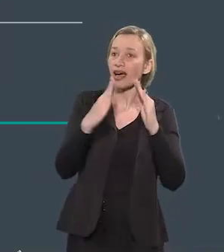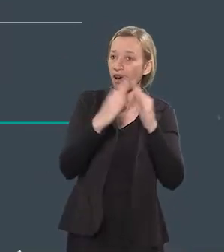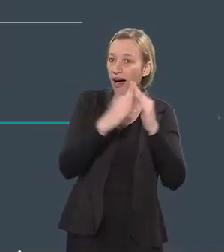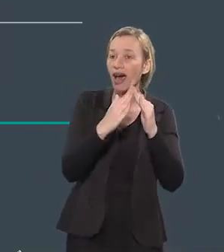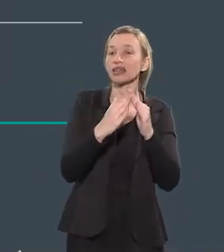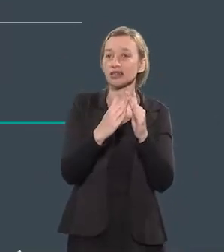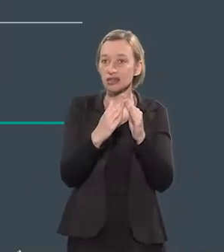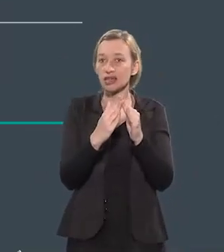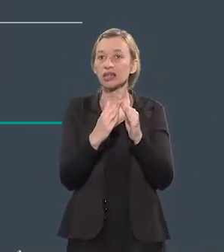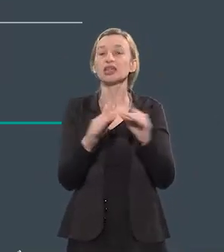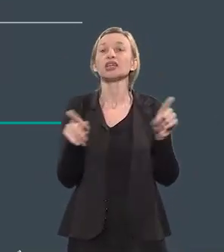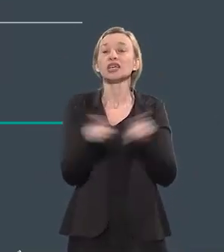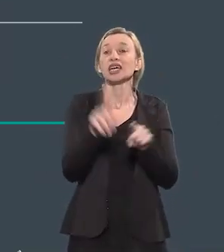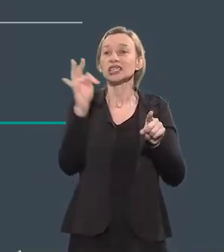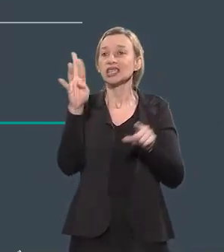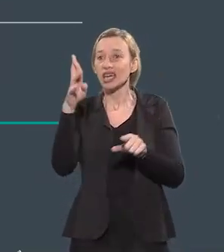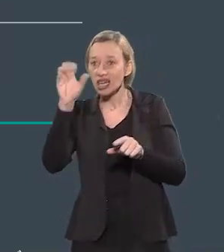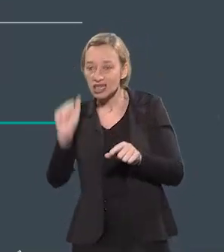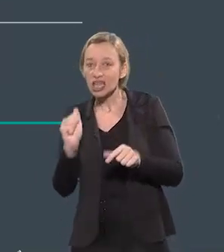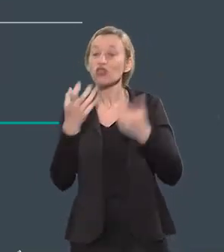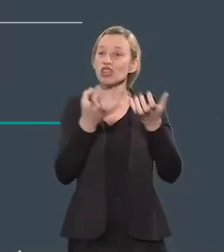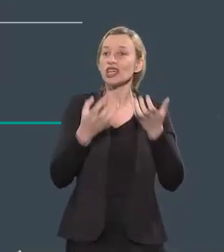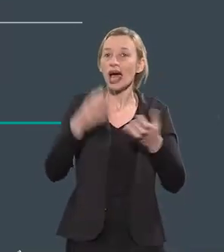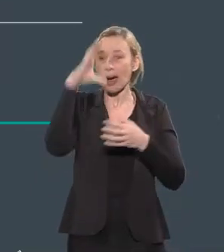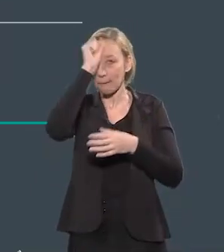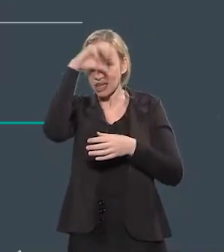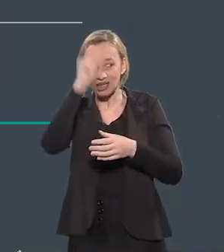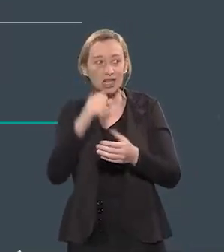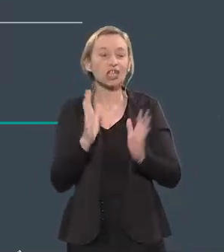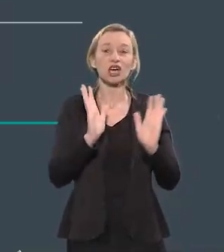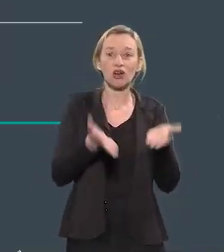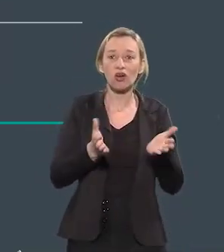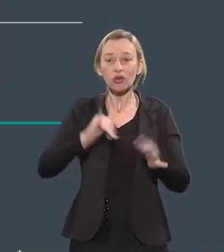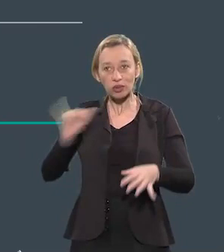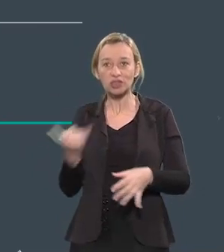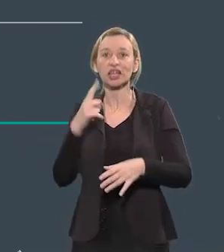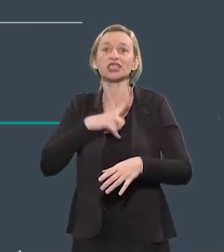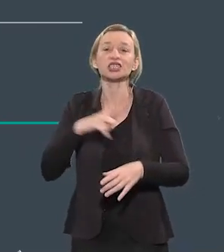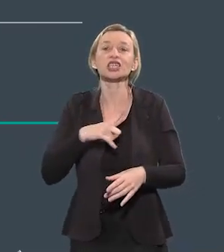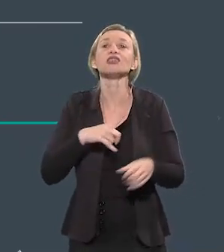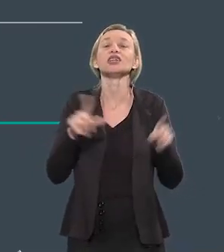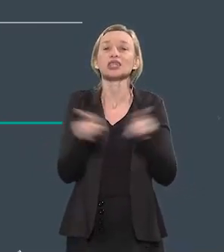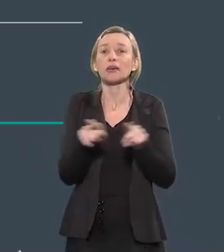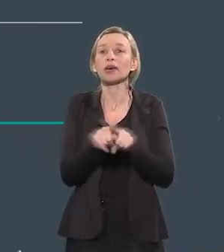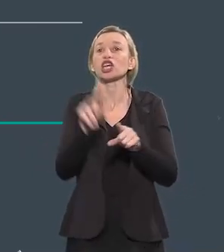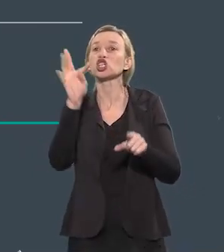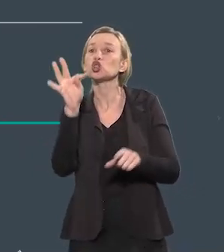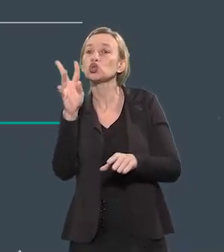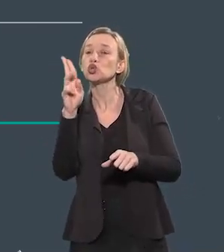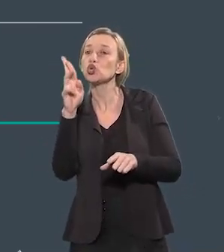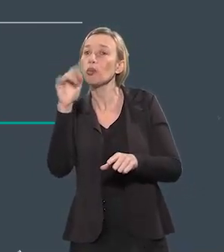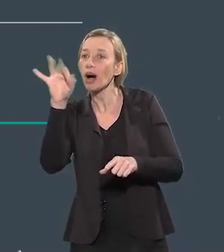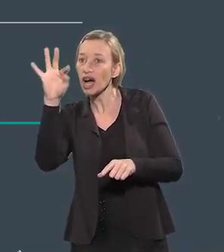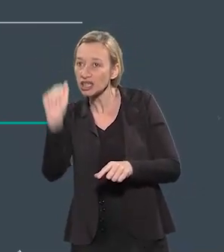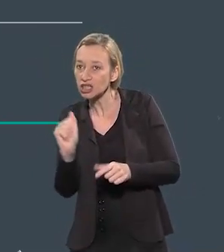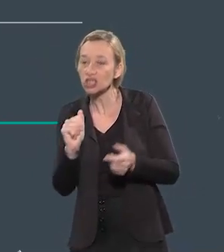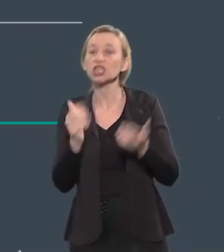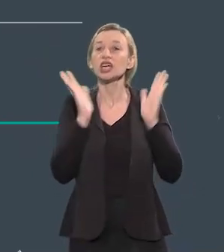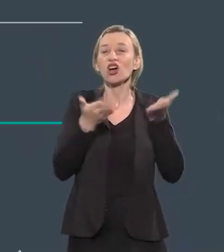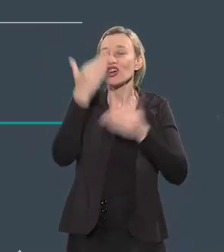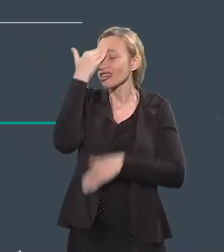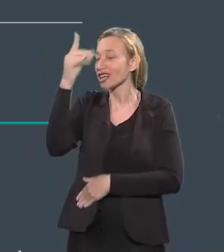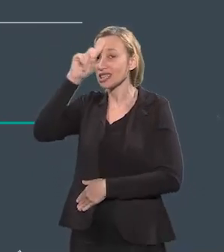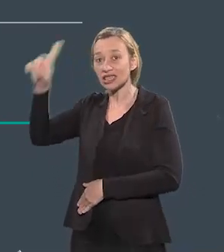só que trança eu queria muito aprender e tive essa oportunidade aqui na ONG. Fiz o curso de trança, de turbante, já estou trabalhando com isso.